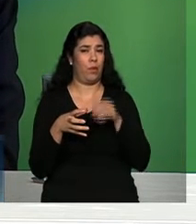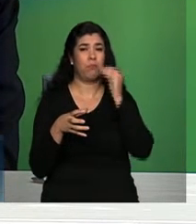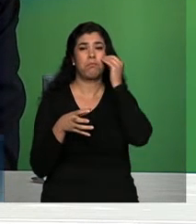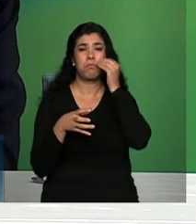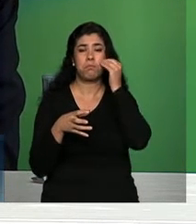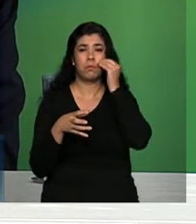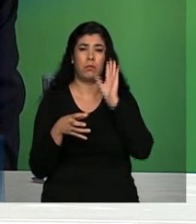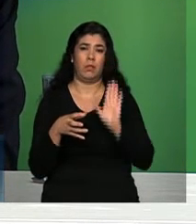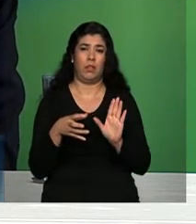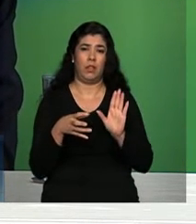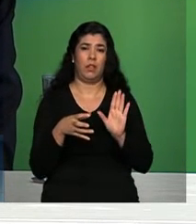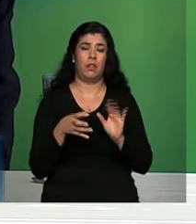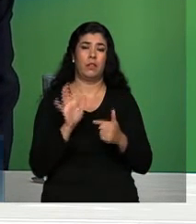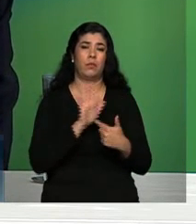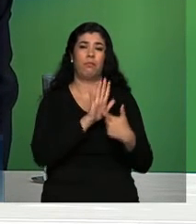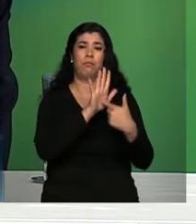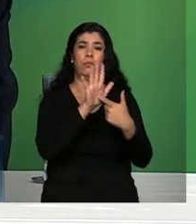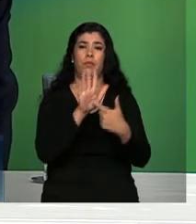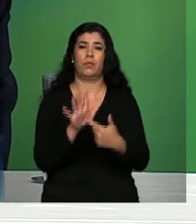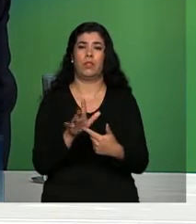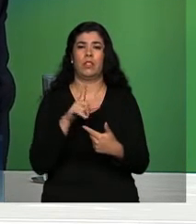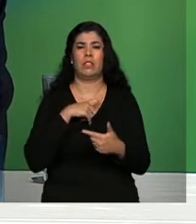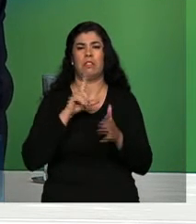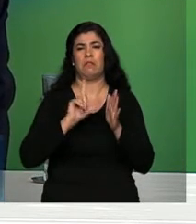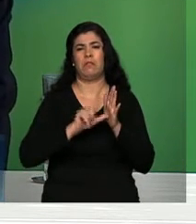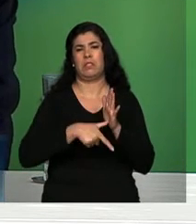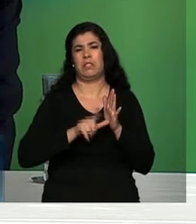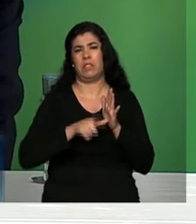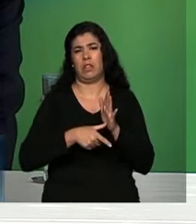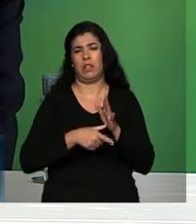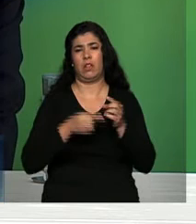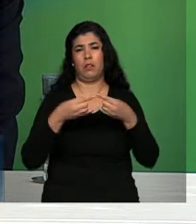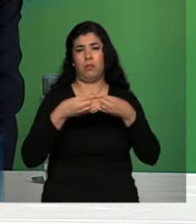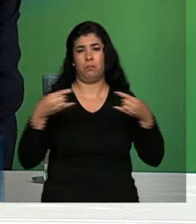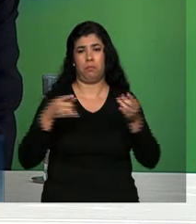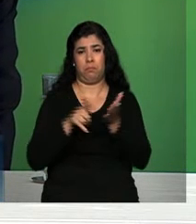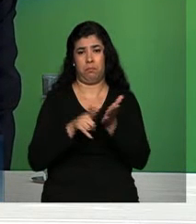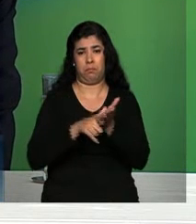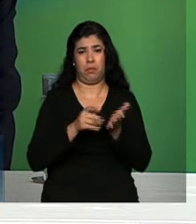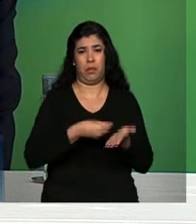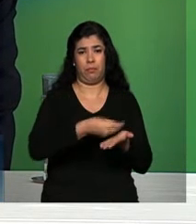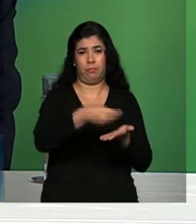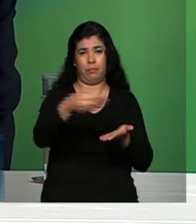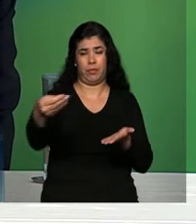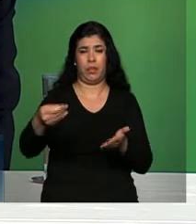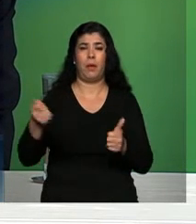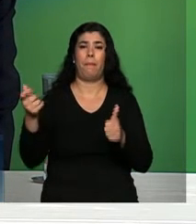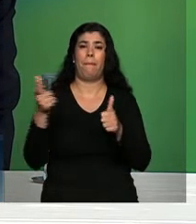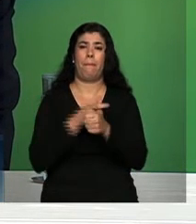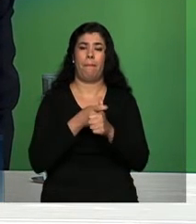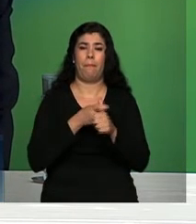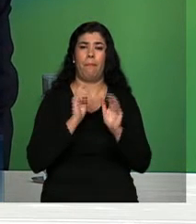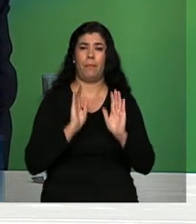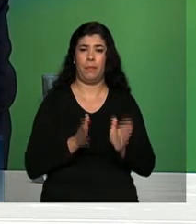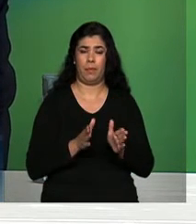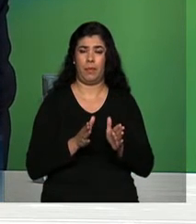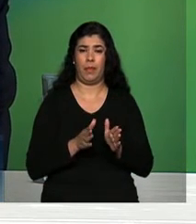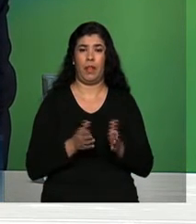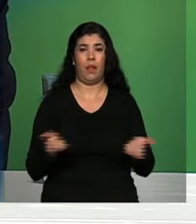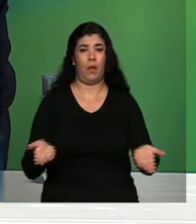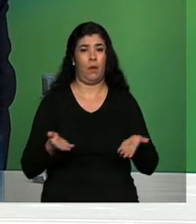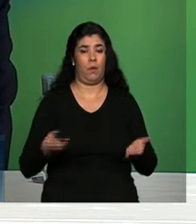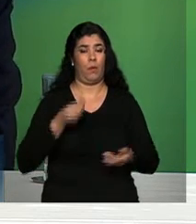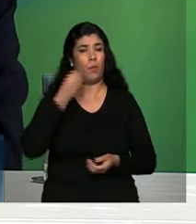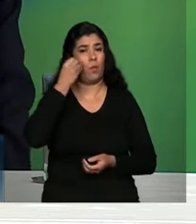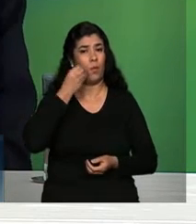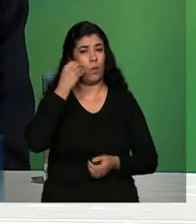nós colocamos no mercado e até houve um atraso na entrega. A que está valendo realmente é a experiência deste